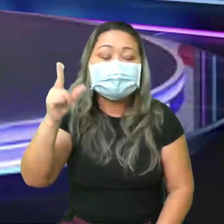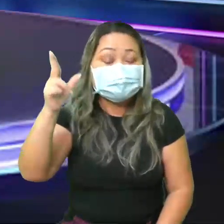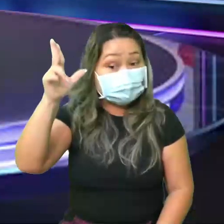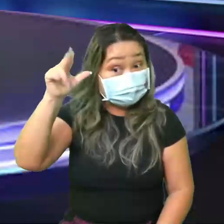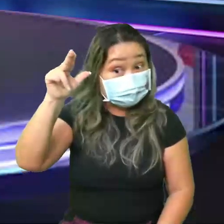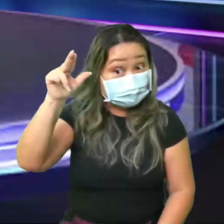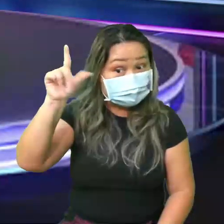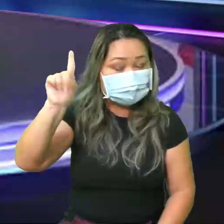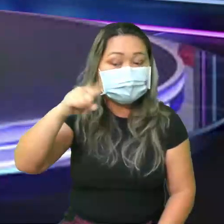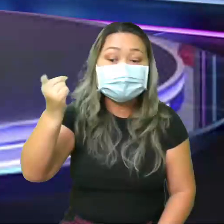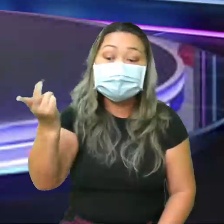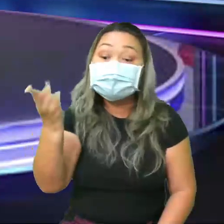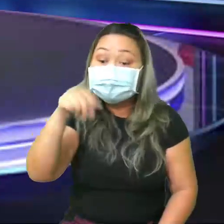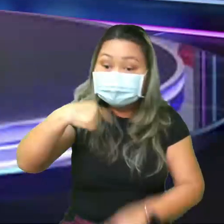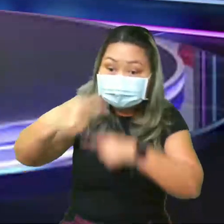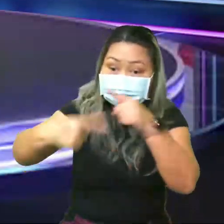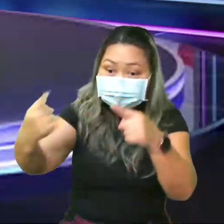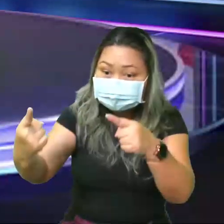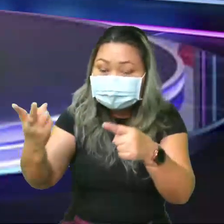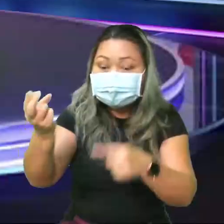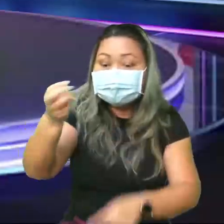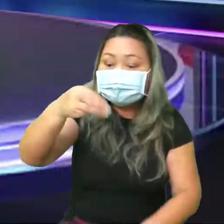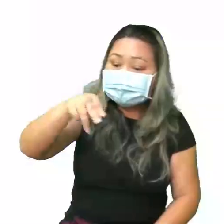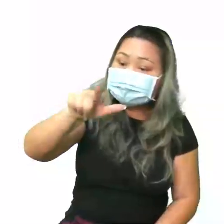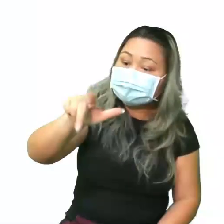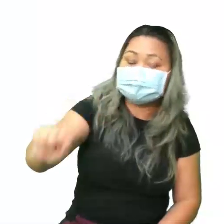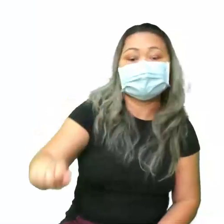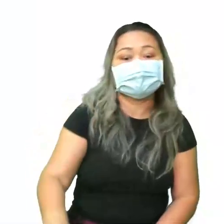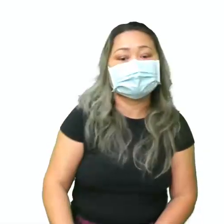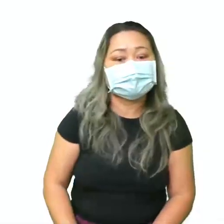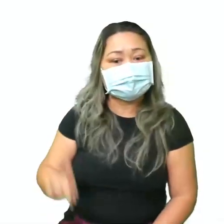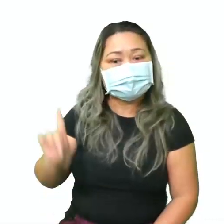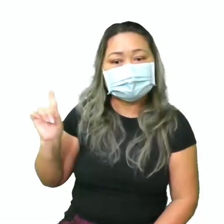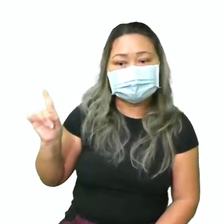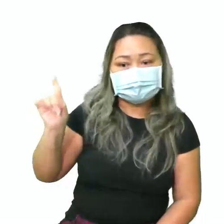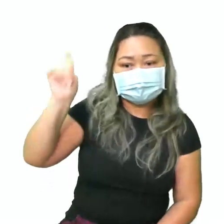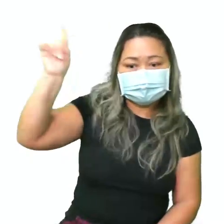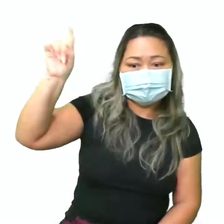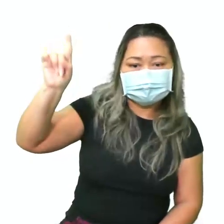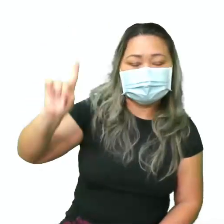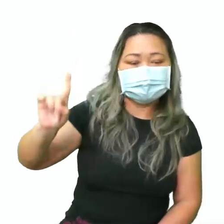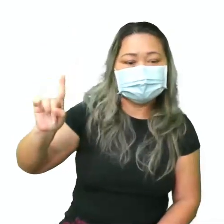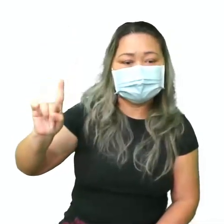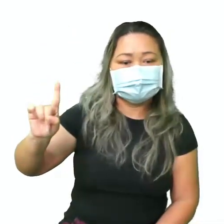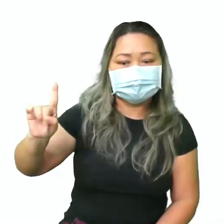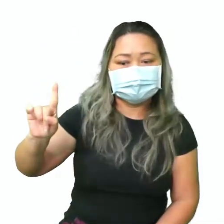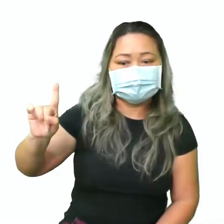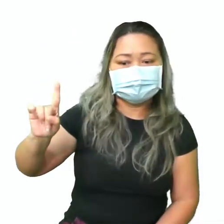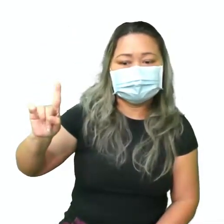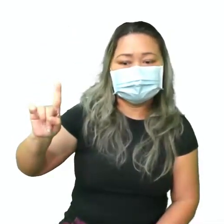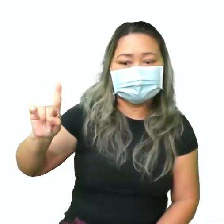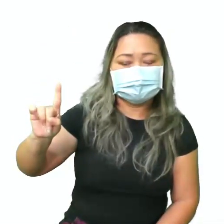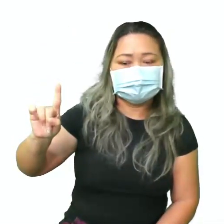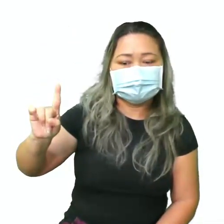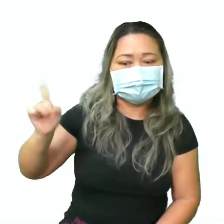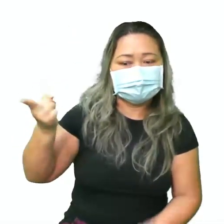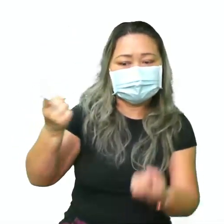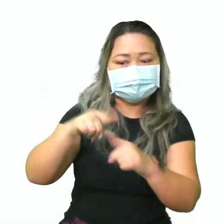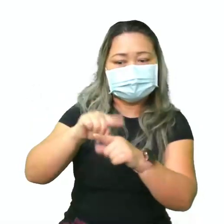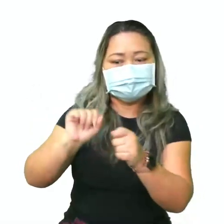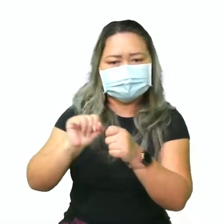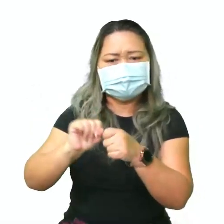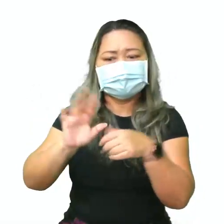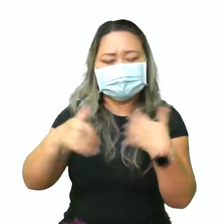do acasalamento. Então, se a disponibilidade são de fêmeas de espécies diferentes, pode acontecer, tá bom? Mas na natureza